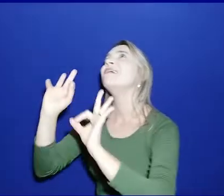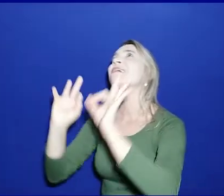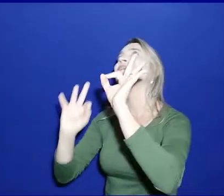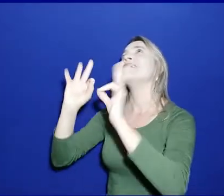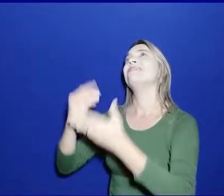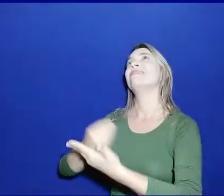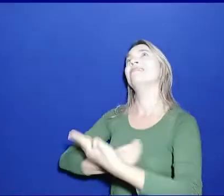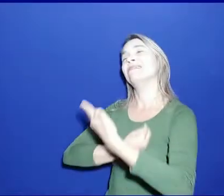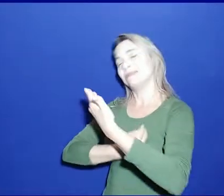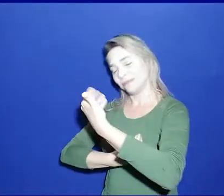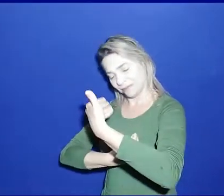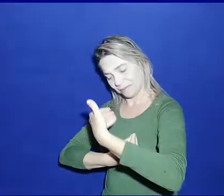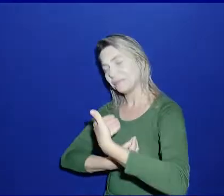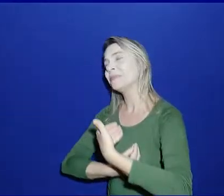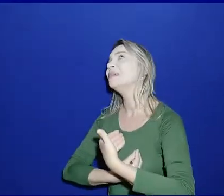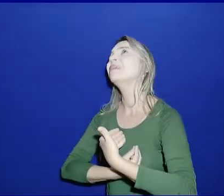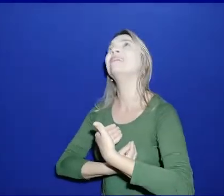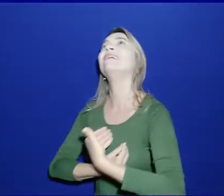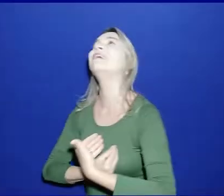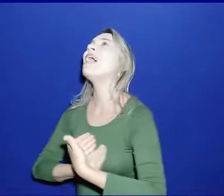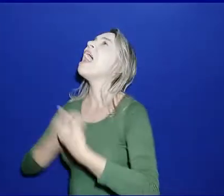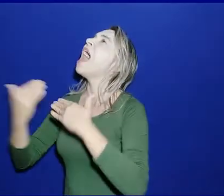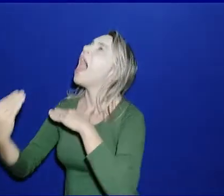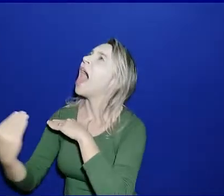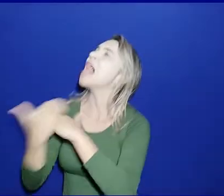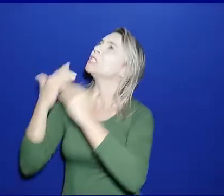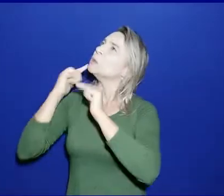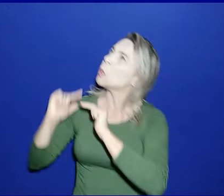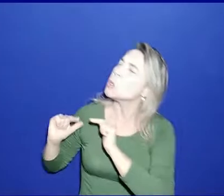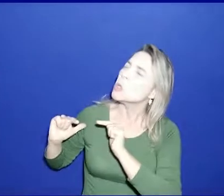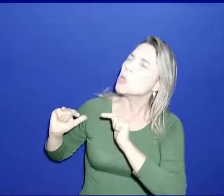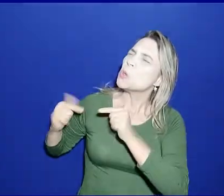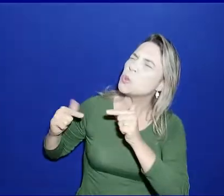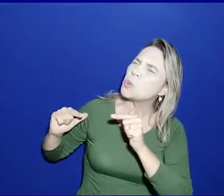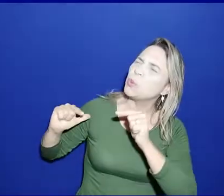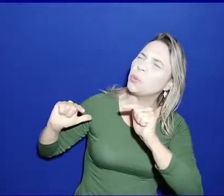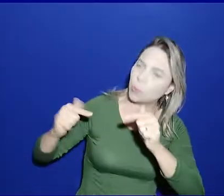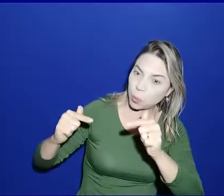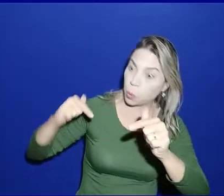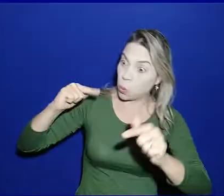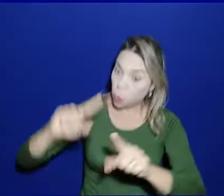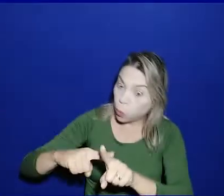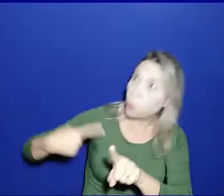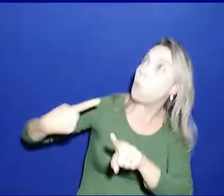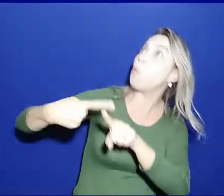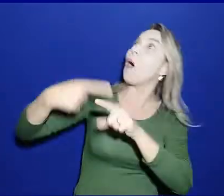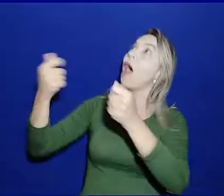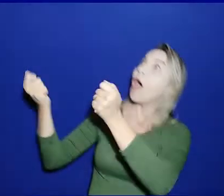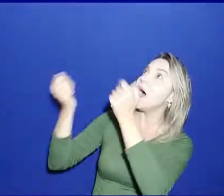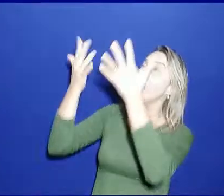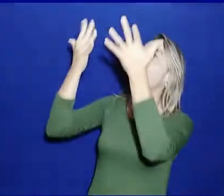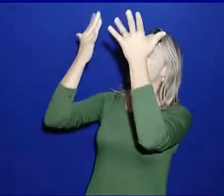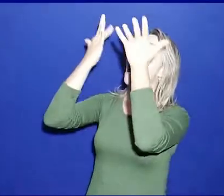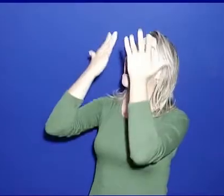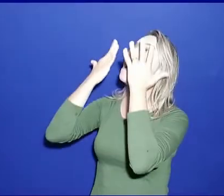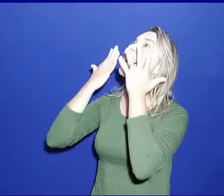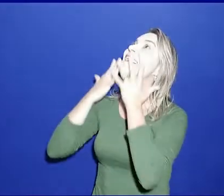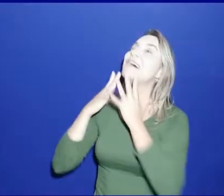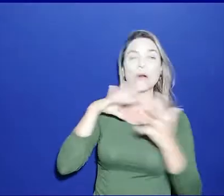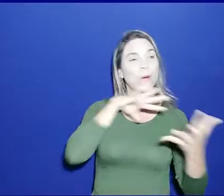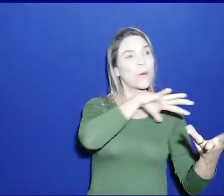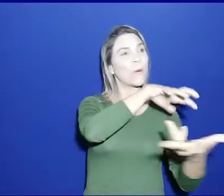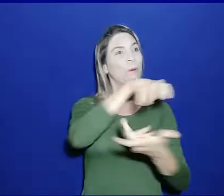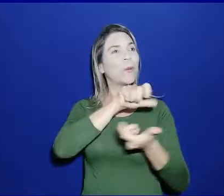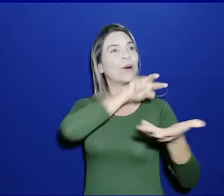tua grei e faze prosperar o nosso trabalhar, fazer o